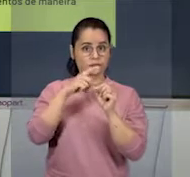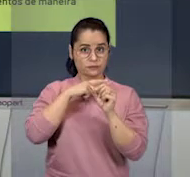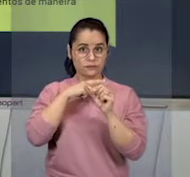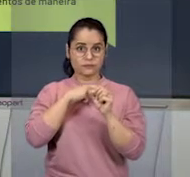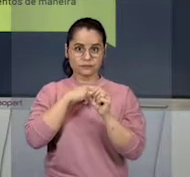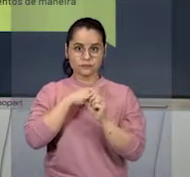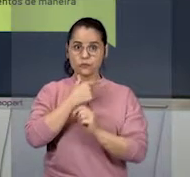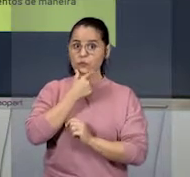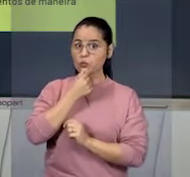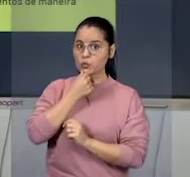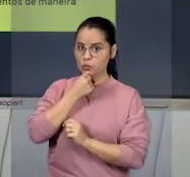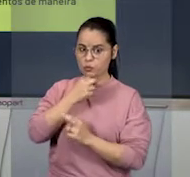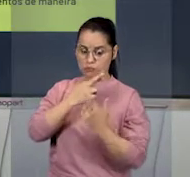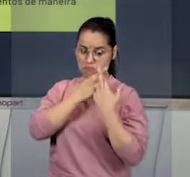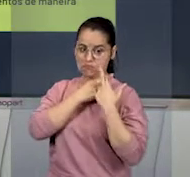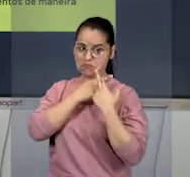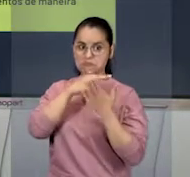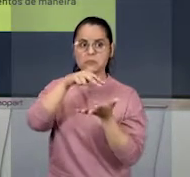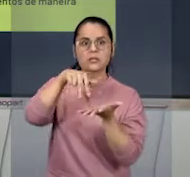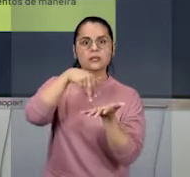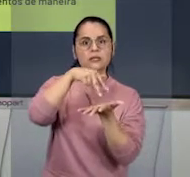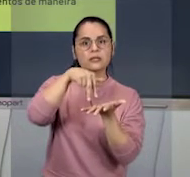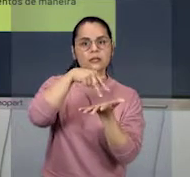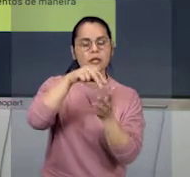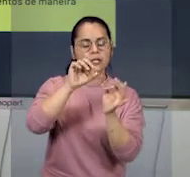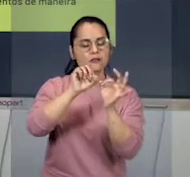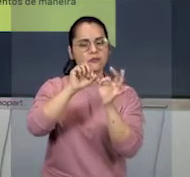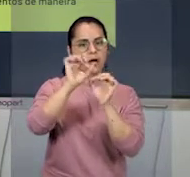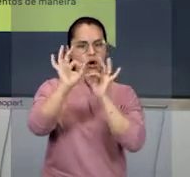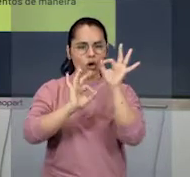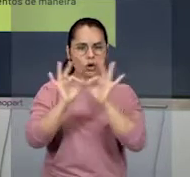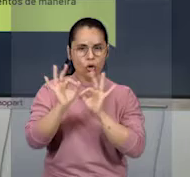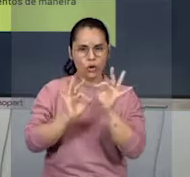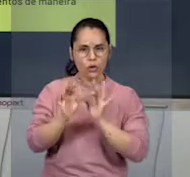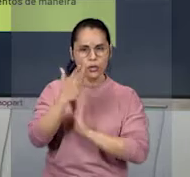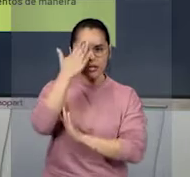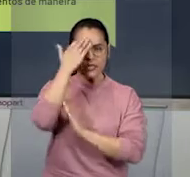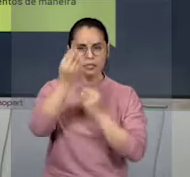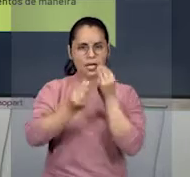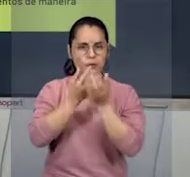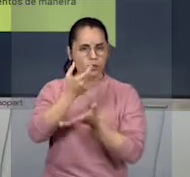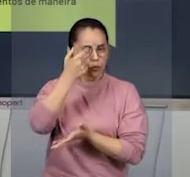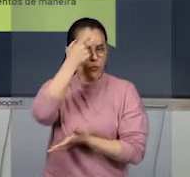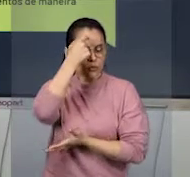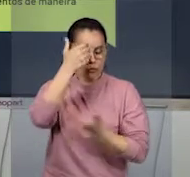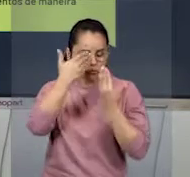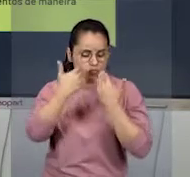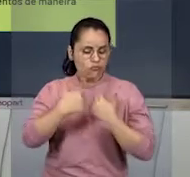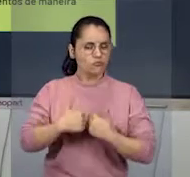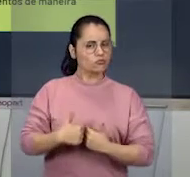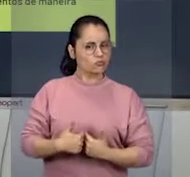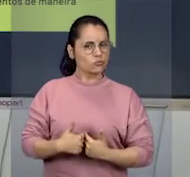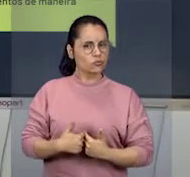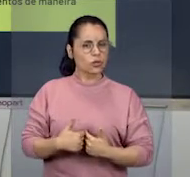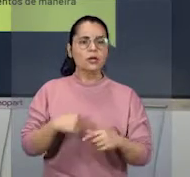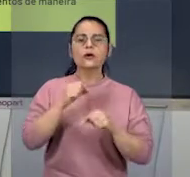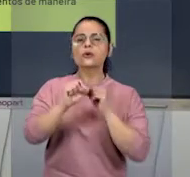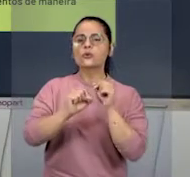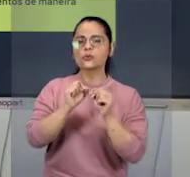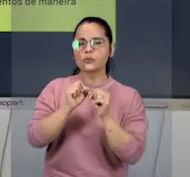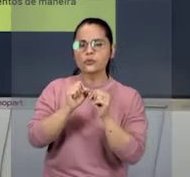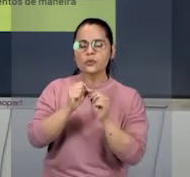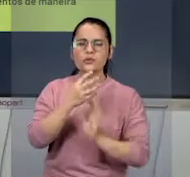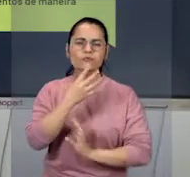um coreógrafo que tem um grande domínio da consciência corporal, ou seja,